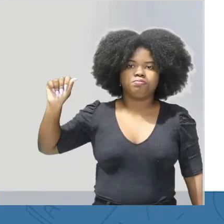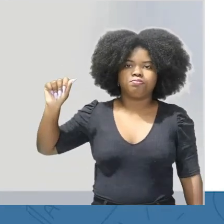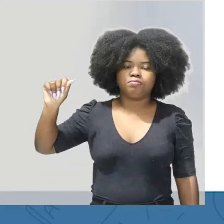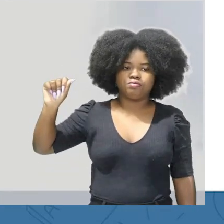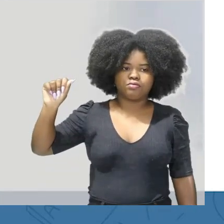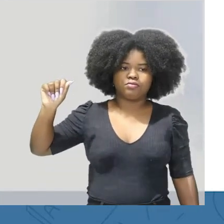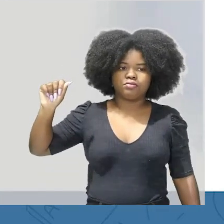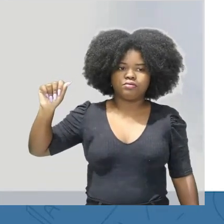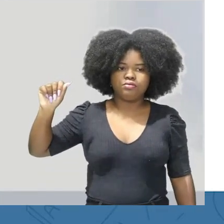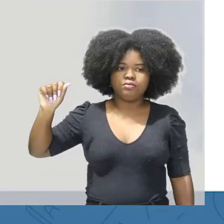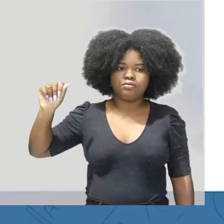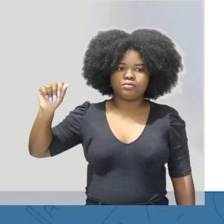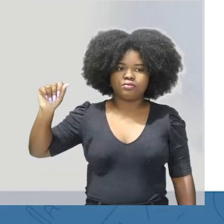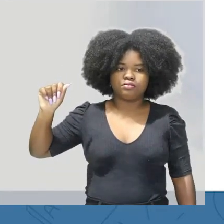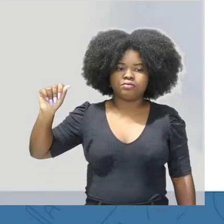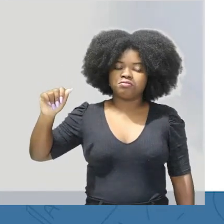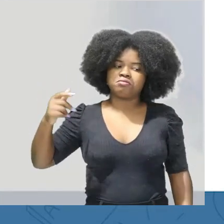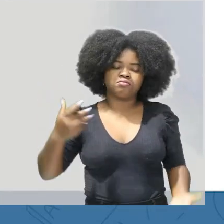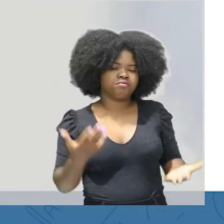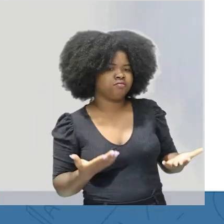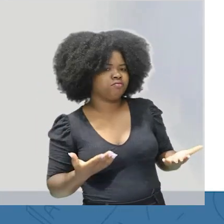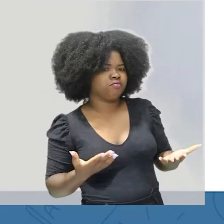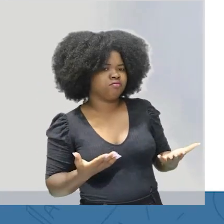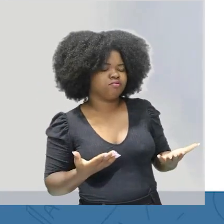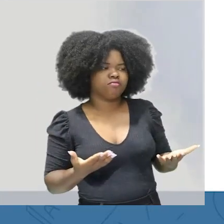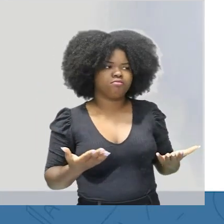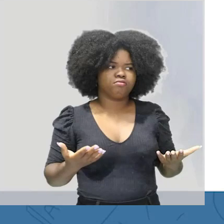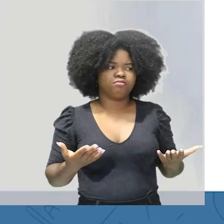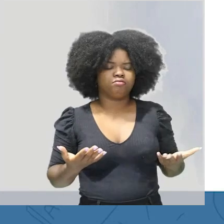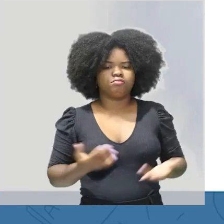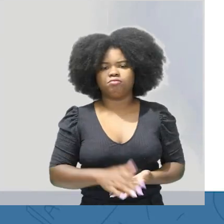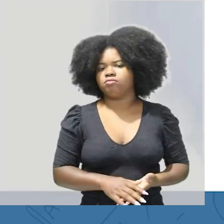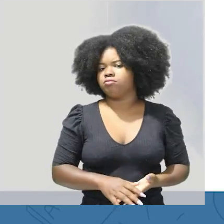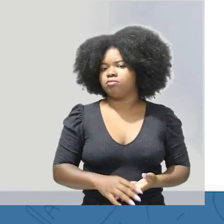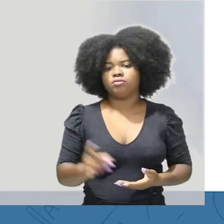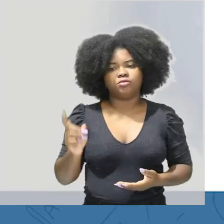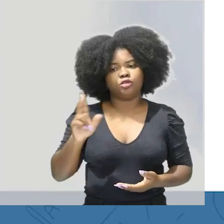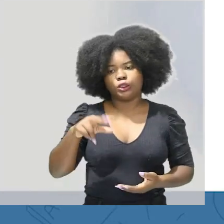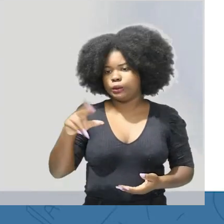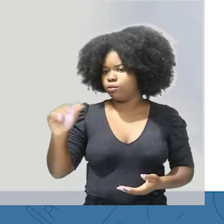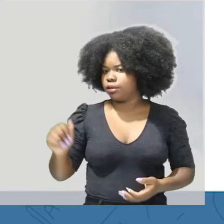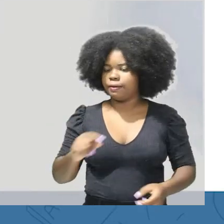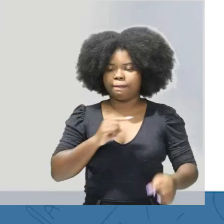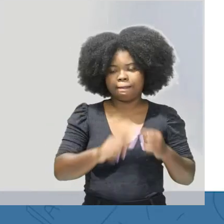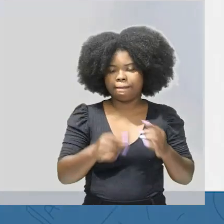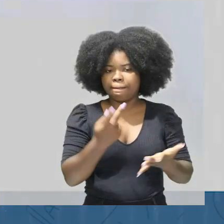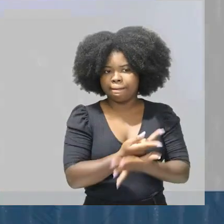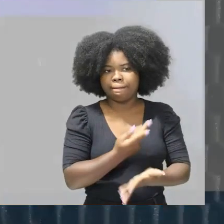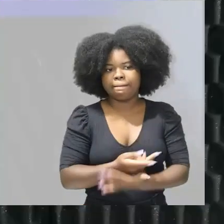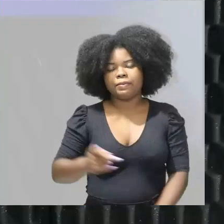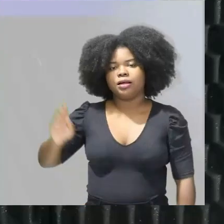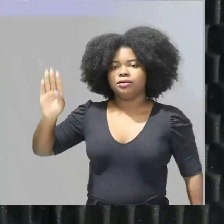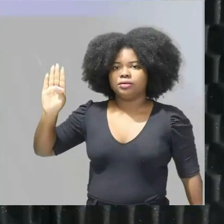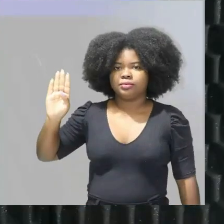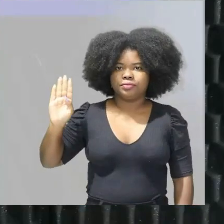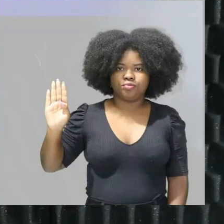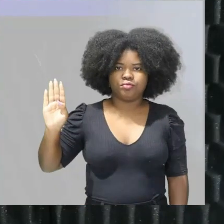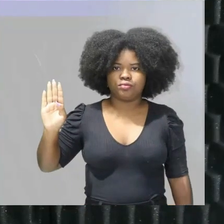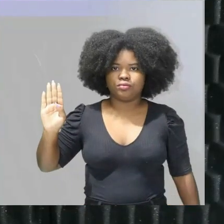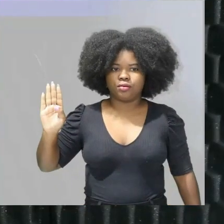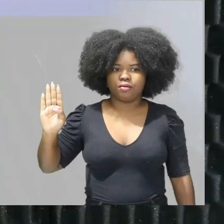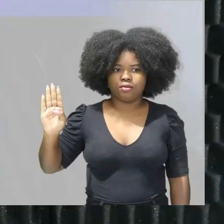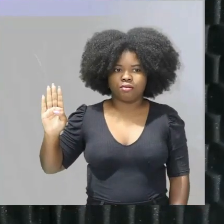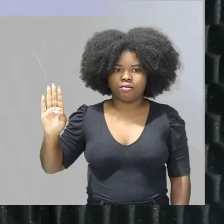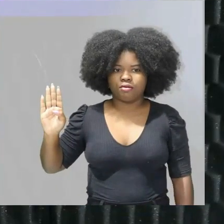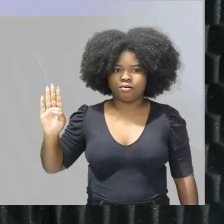obrigação da ação não sou esses termos que ele vai inverter Lei e o céu estrelado a